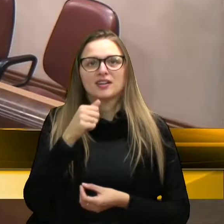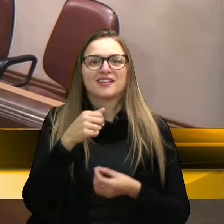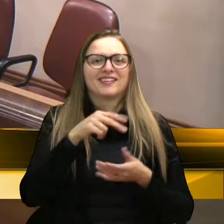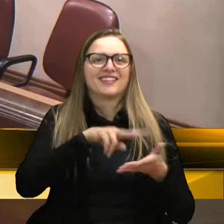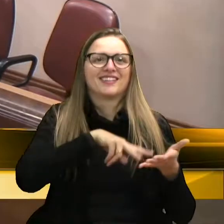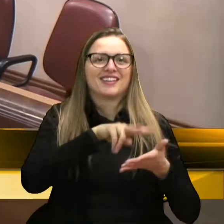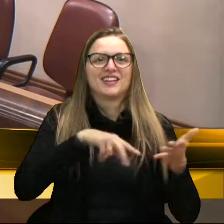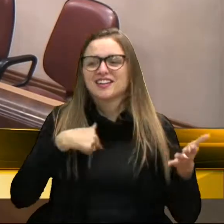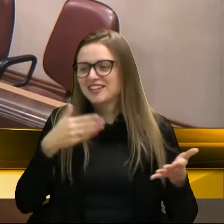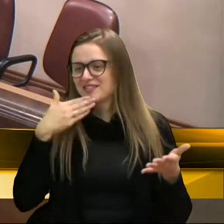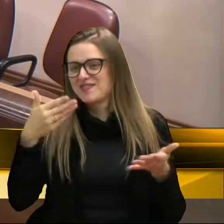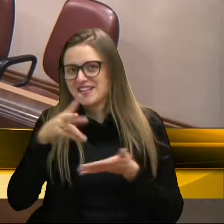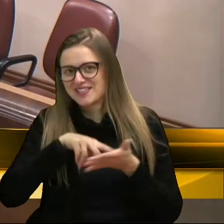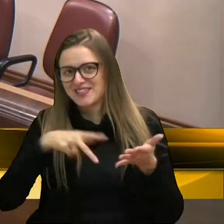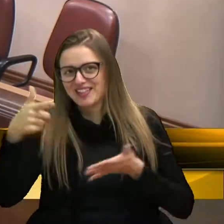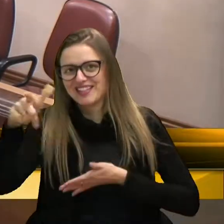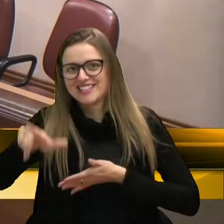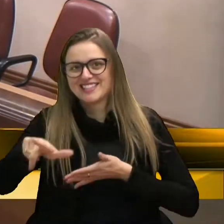novamente.